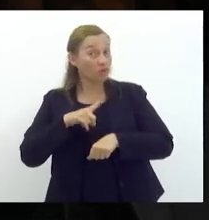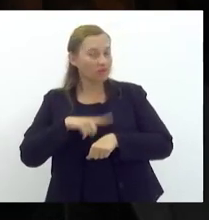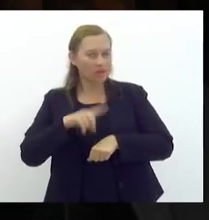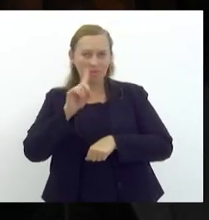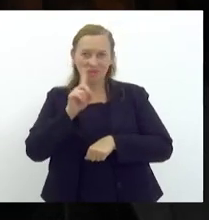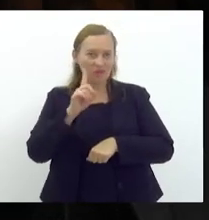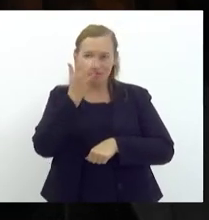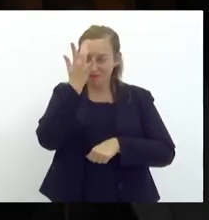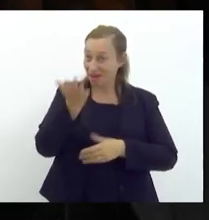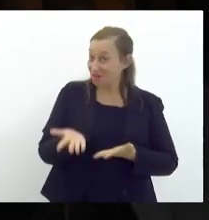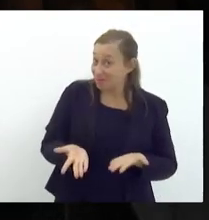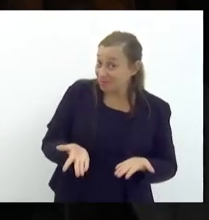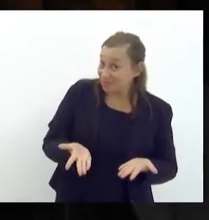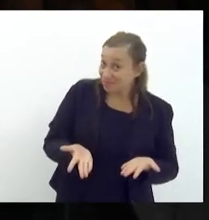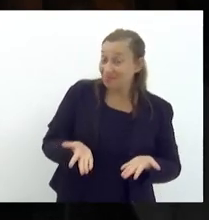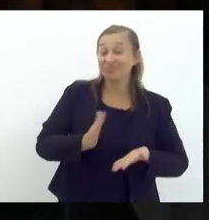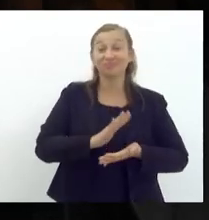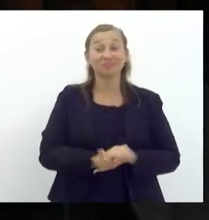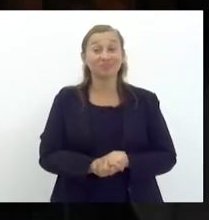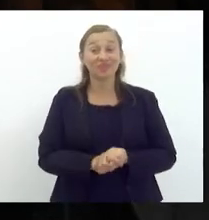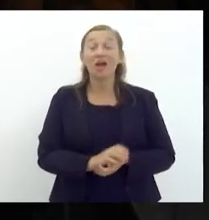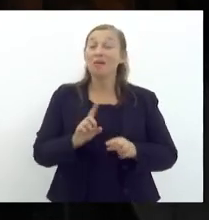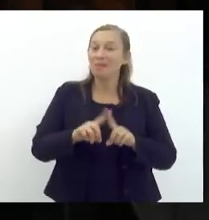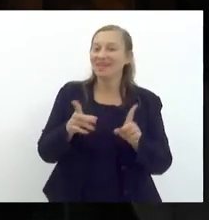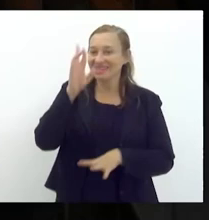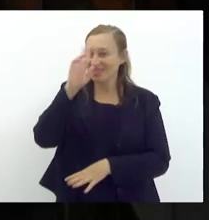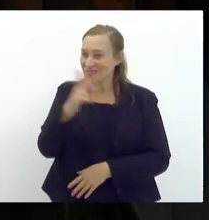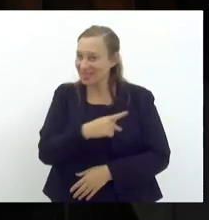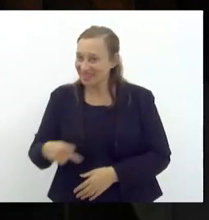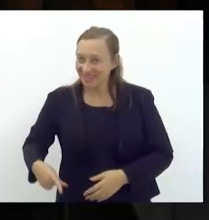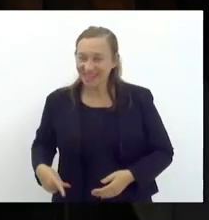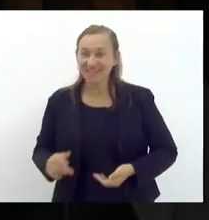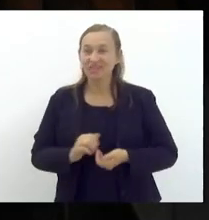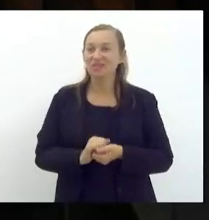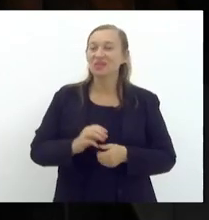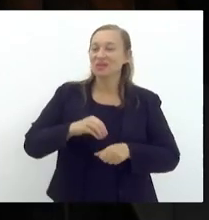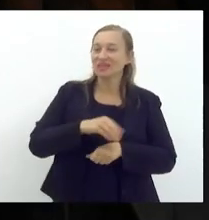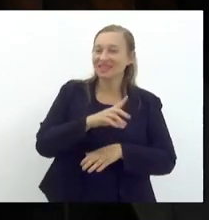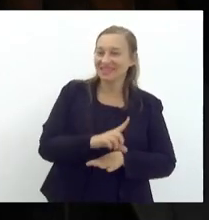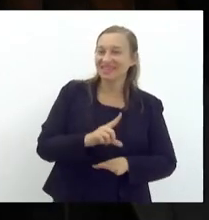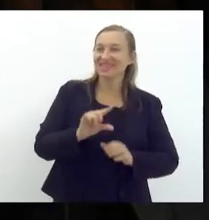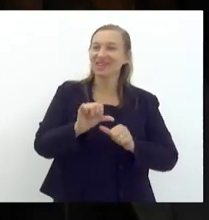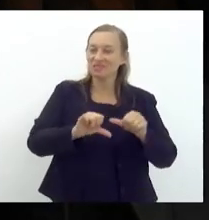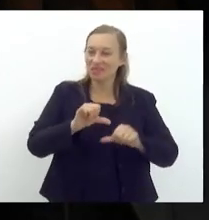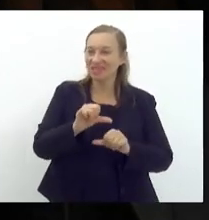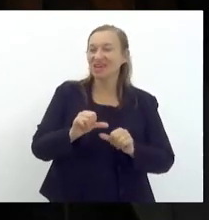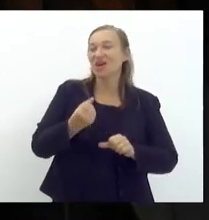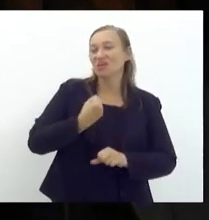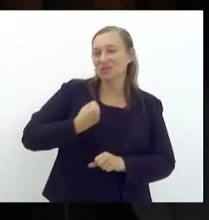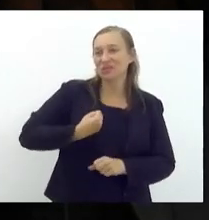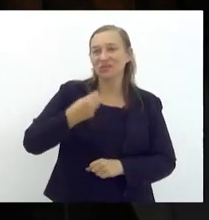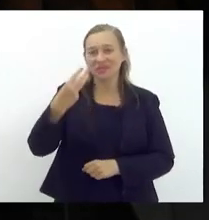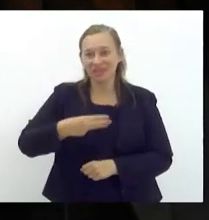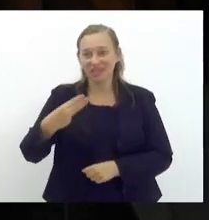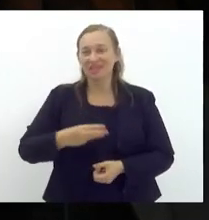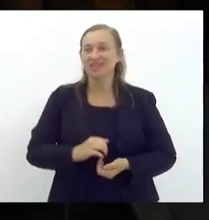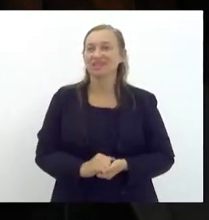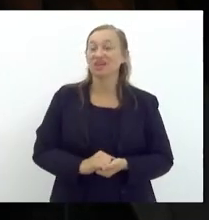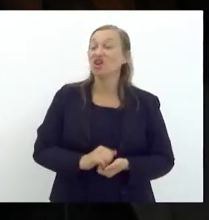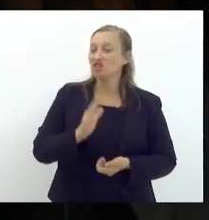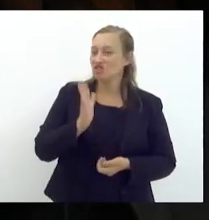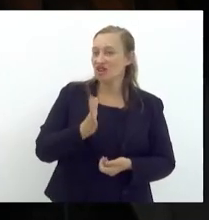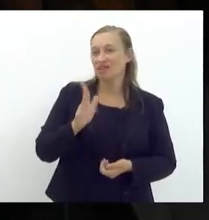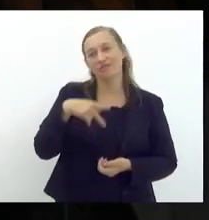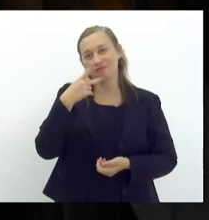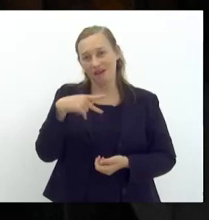é fácil mas o senhor presidente o destaque da modificativa número 3 eu já